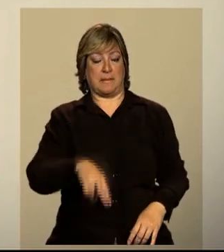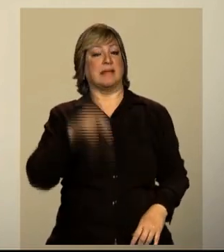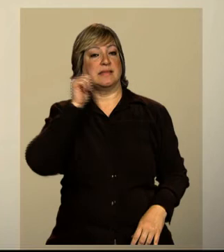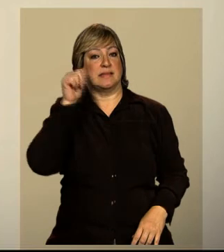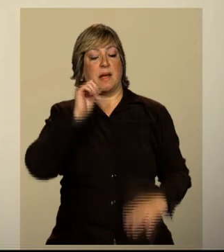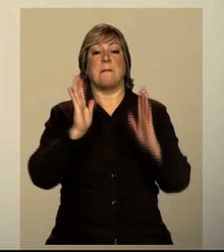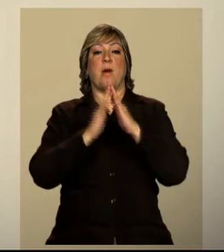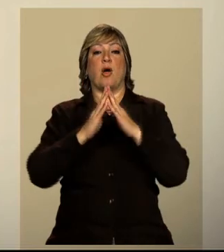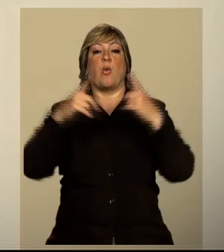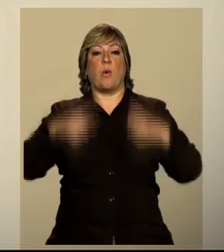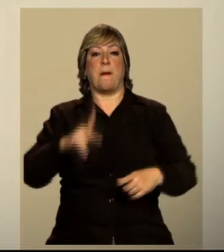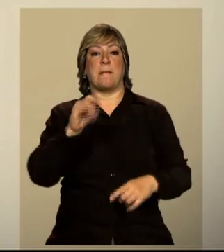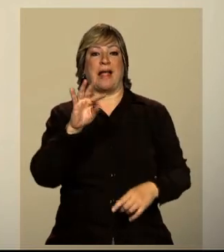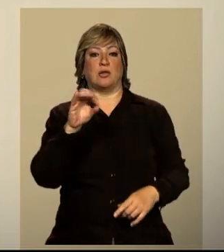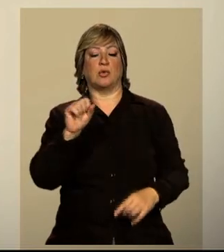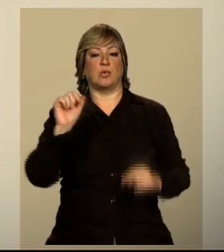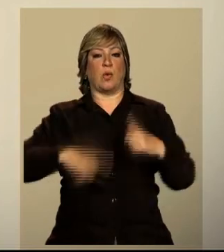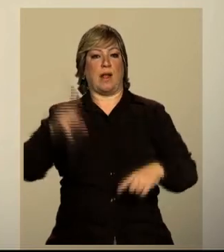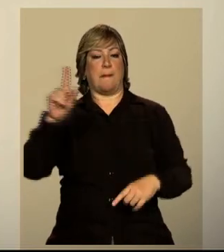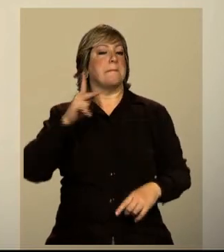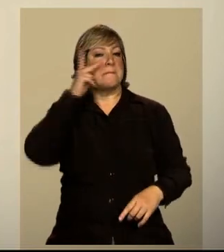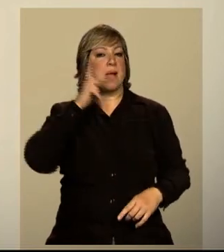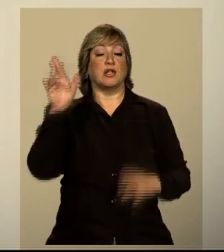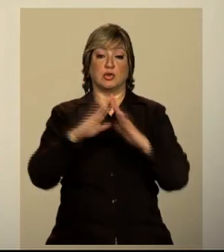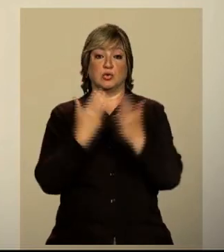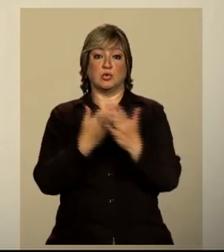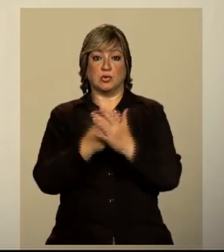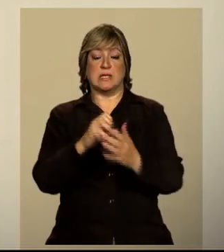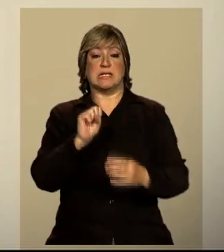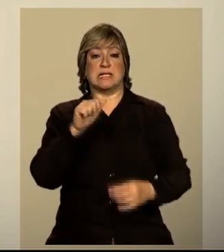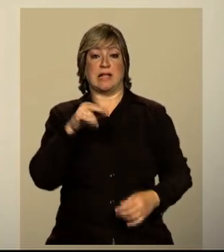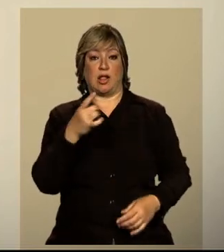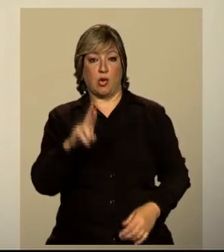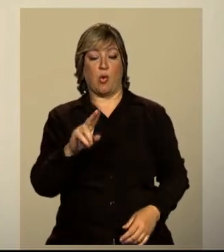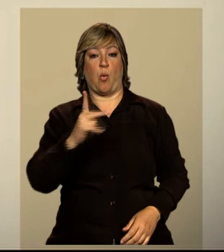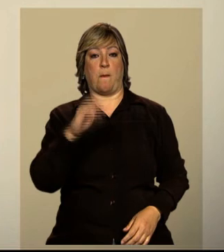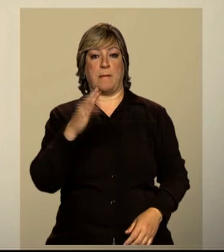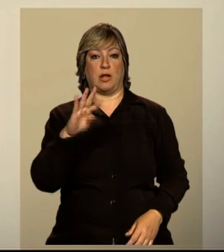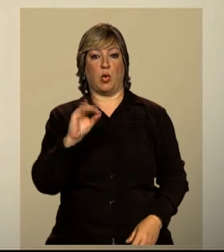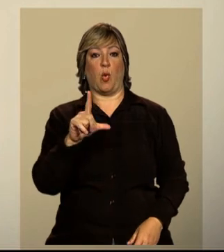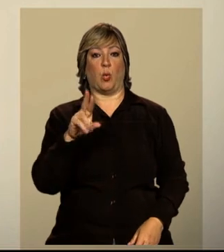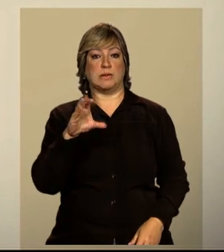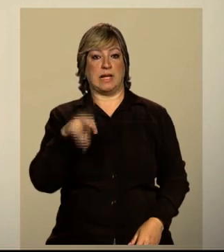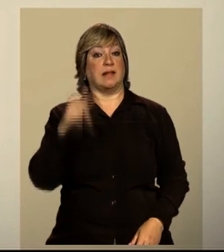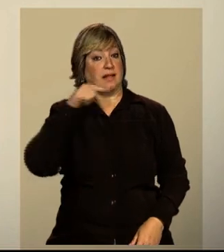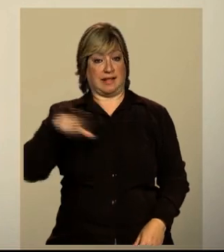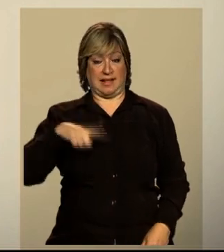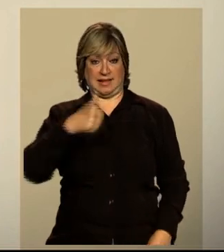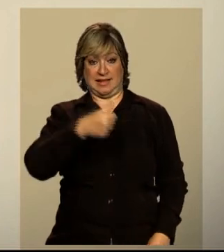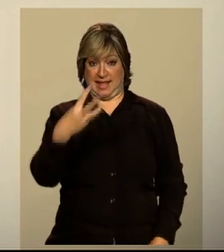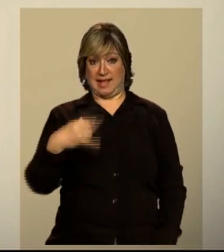que mora lá em Patos na Paraíba e estuda na Escola Municipal Senador Humberto Lucena a Yasmin tem